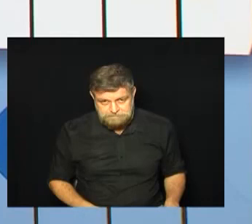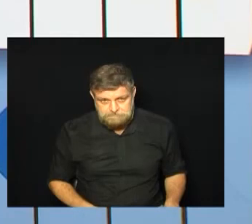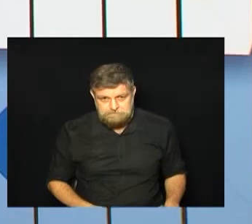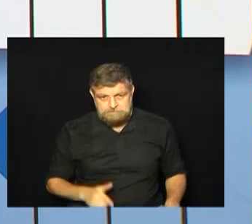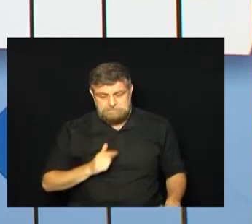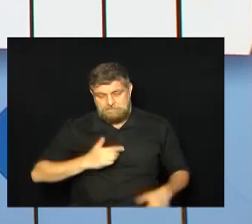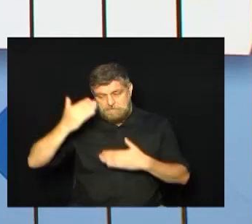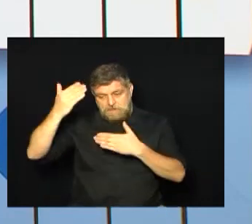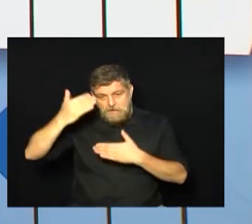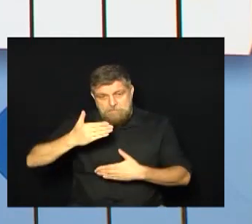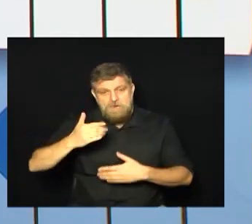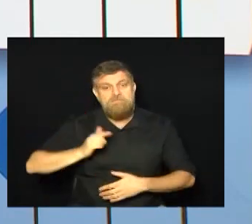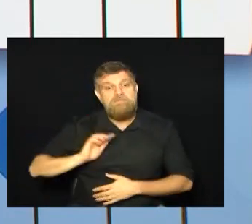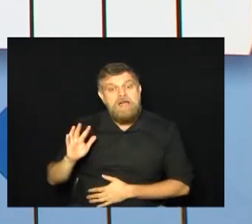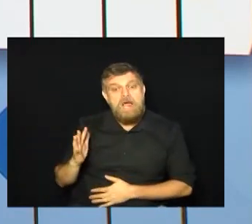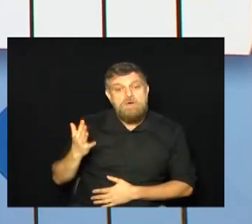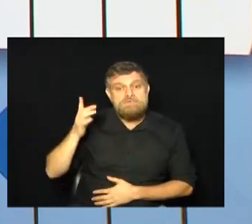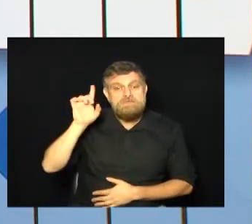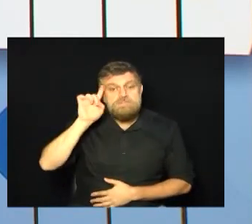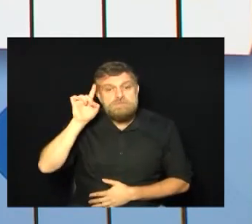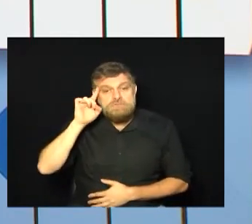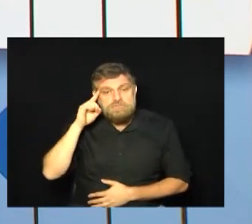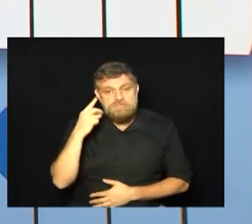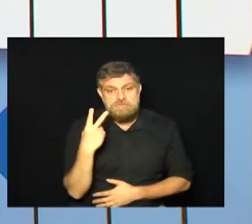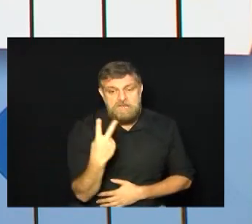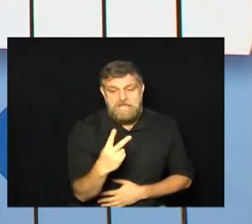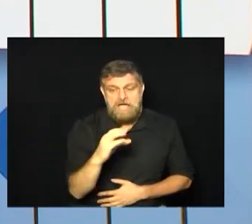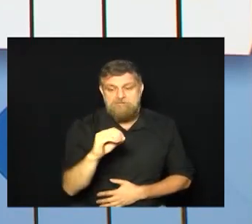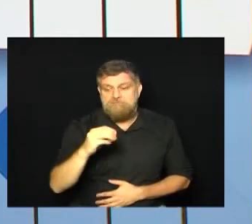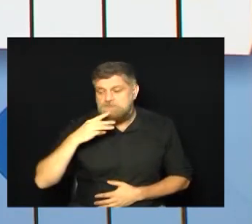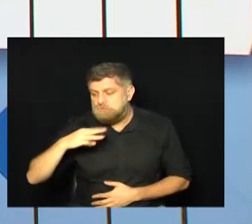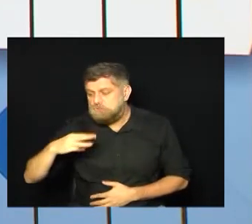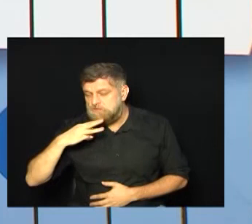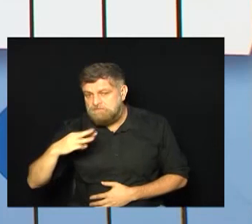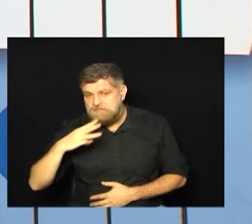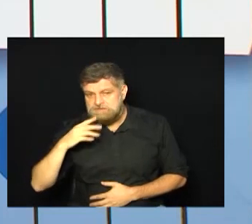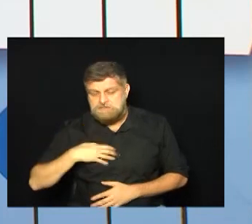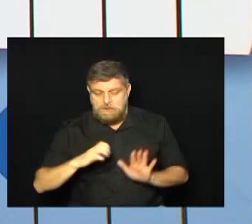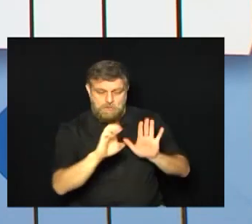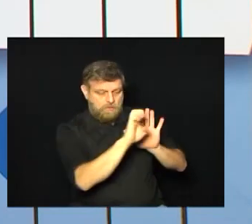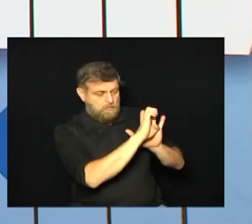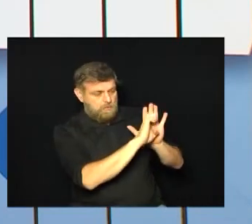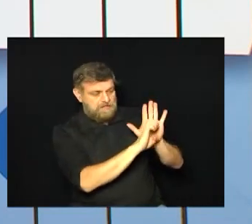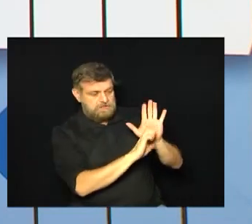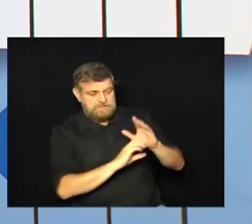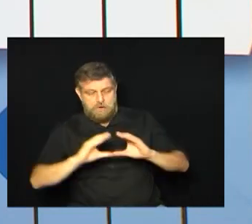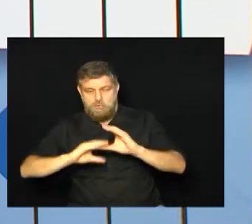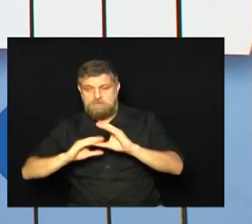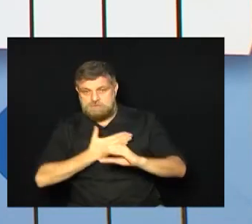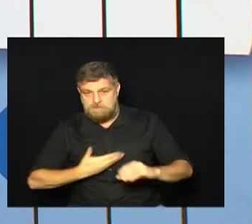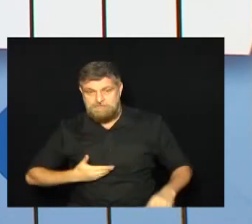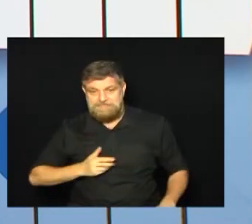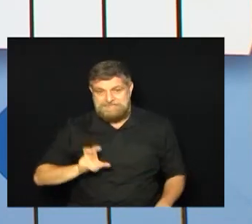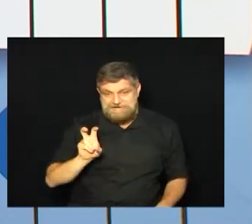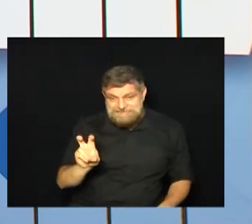provas estão previstas para acontecer no dia 20 de março. De acordo com o edital, o concurso prevê preenchimento de